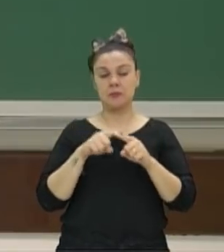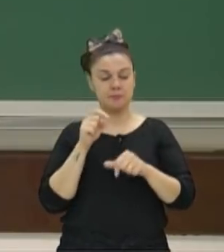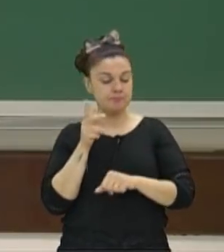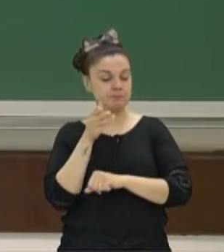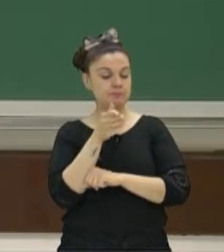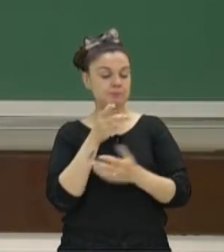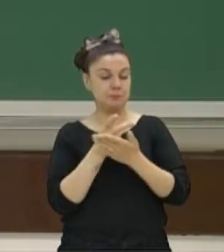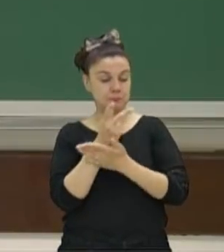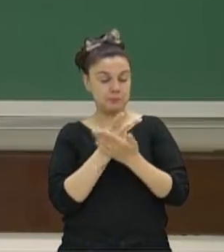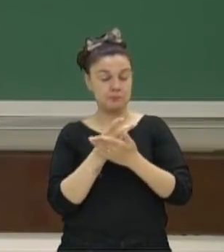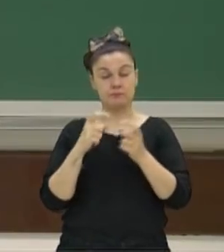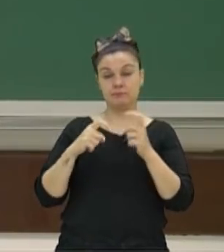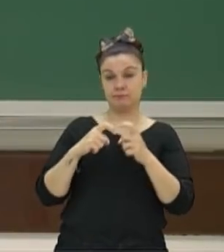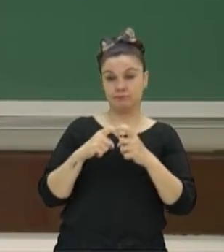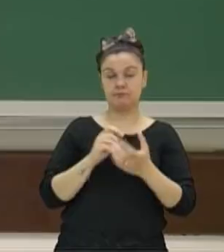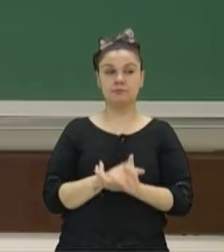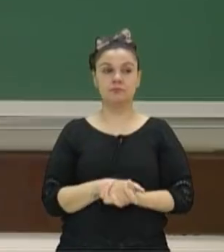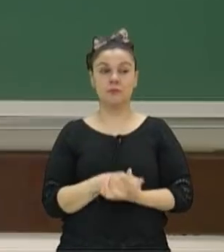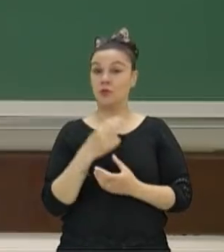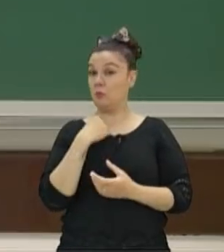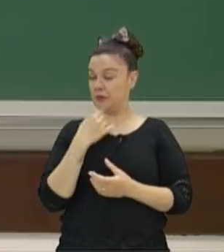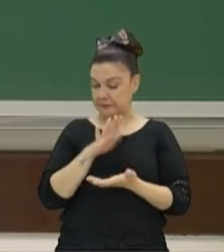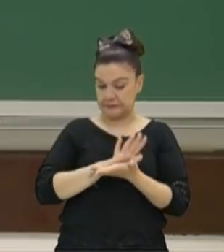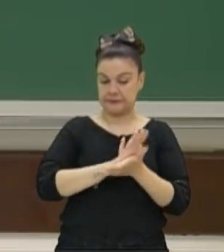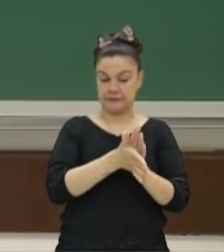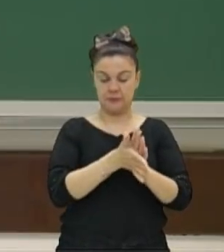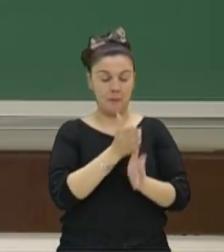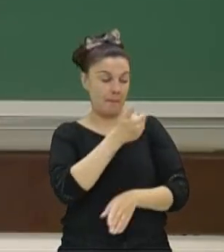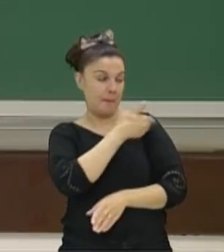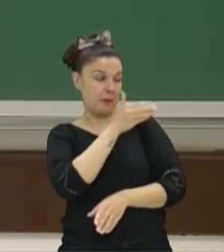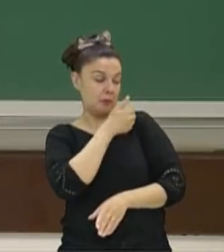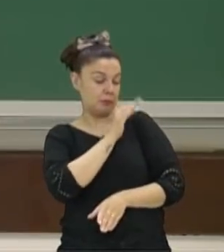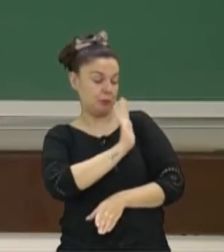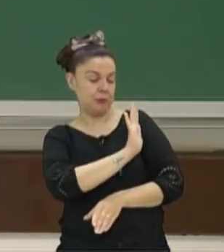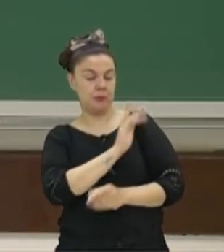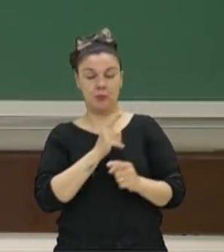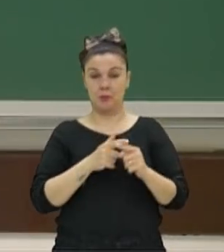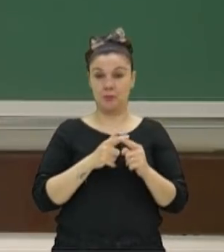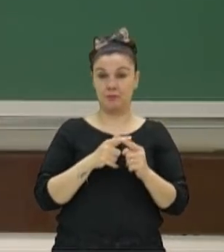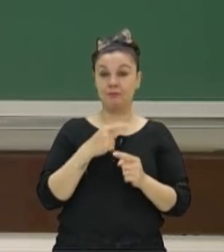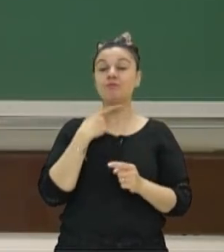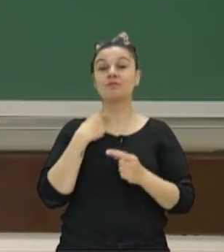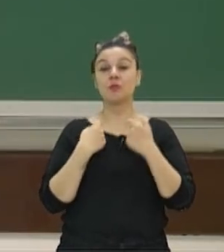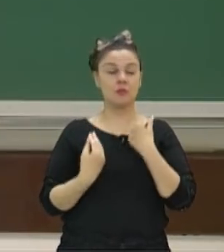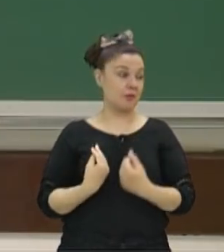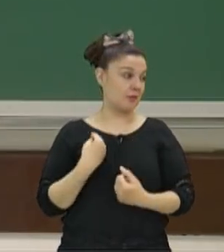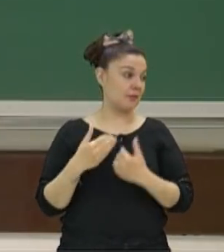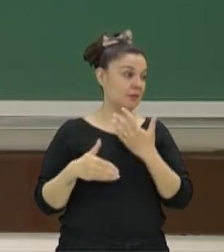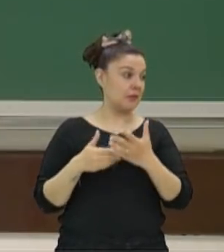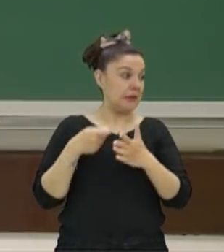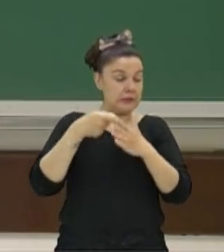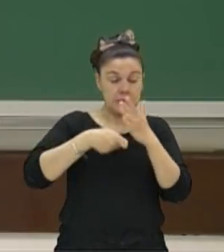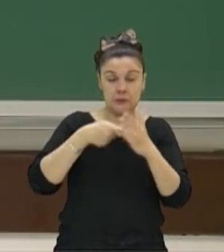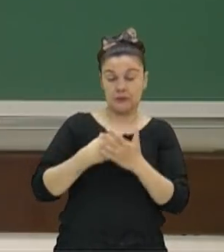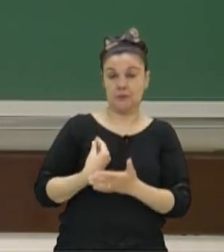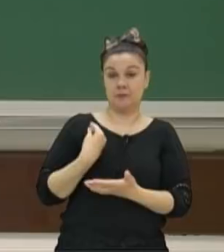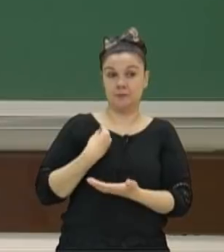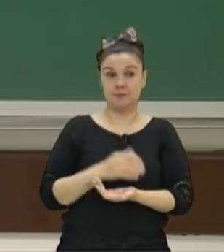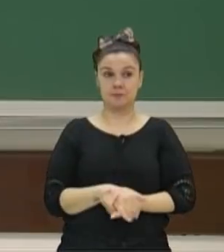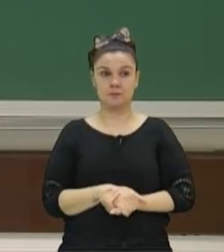procure tratamento, né? Não pode deixar o preconceito ser mais forte, né, do que a vontade de viver e de lutar pela